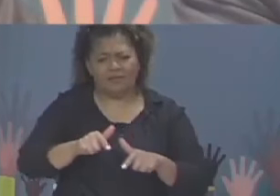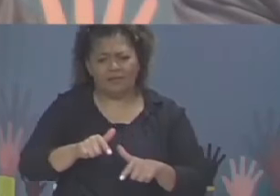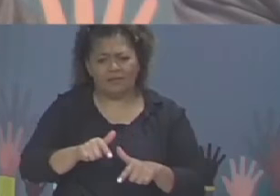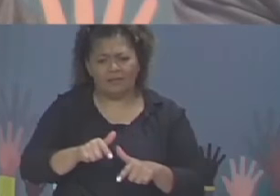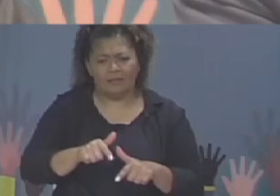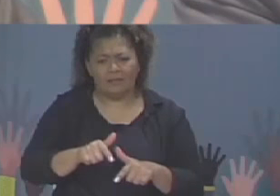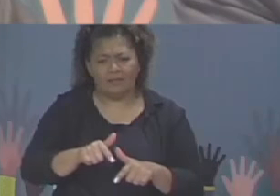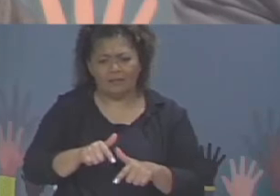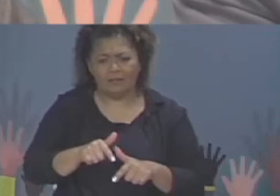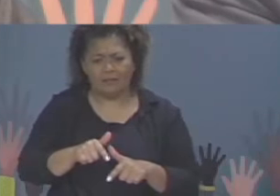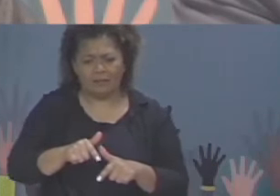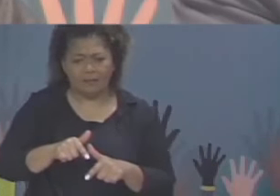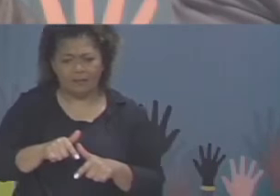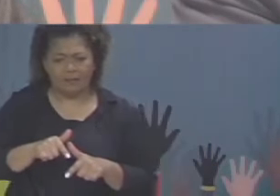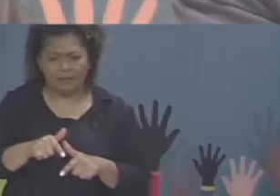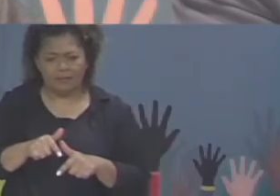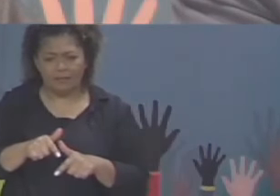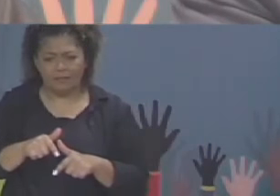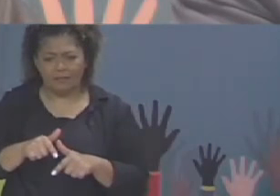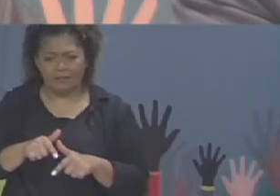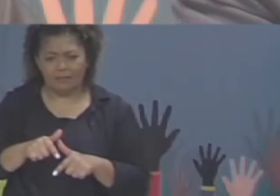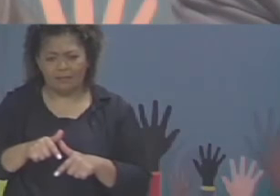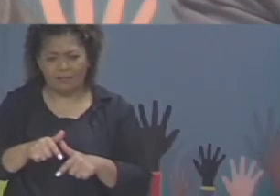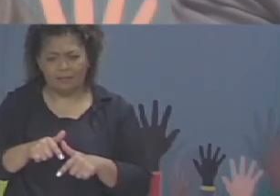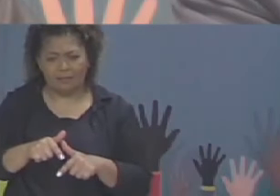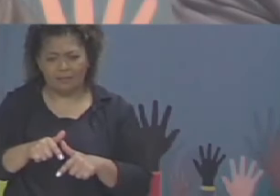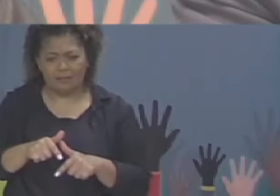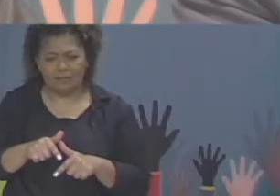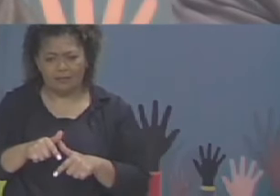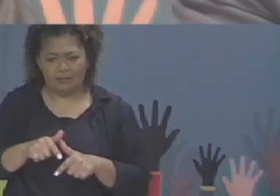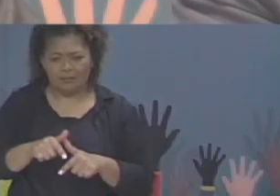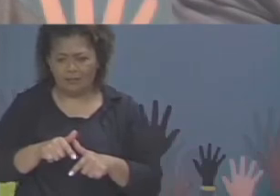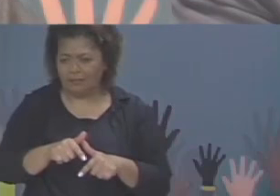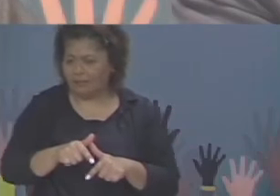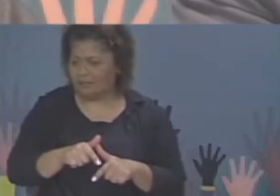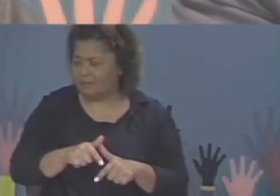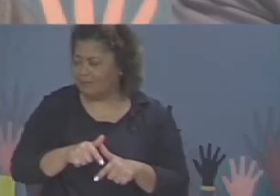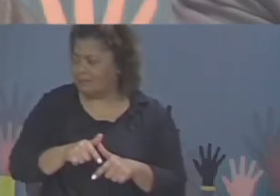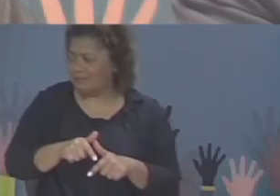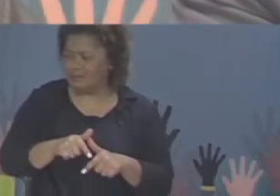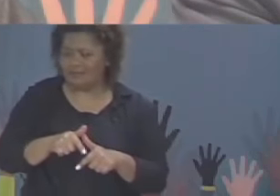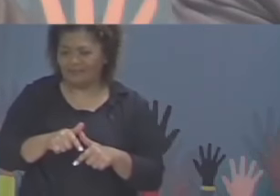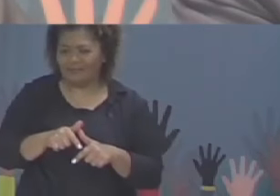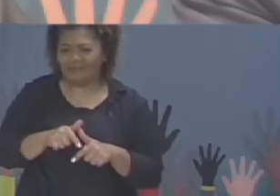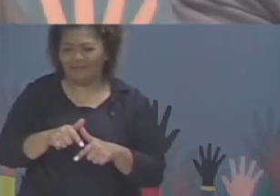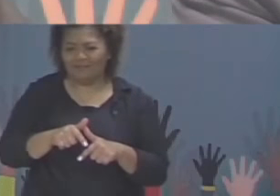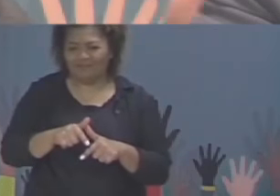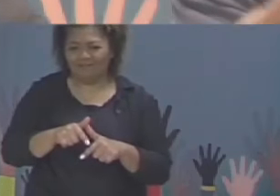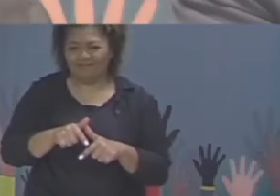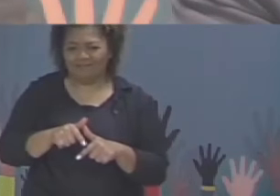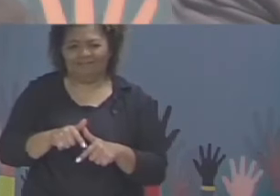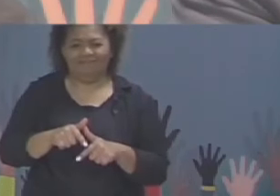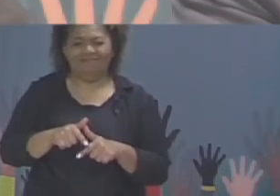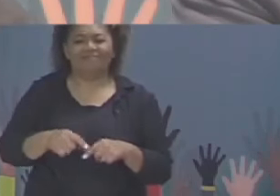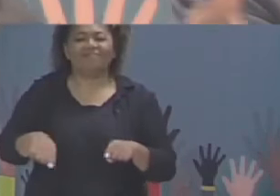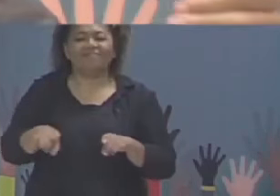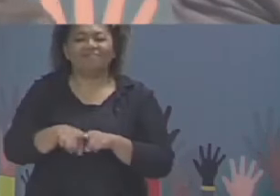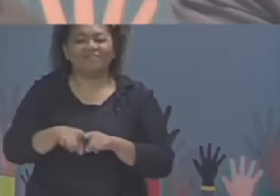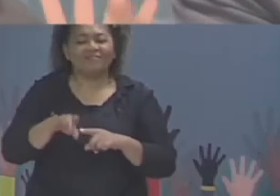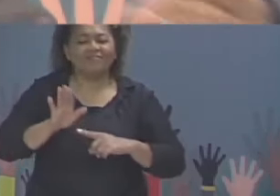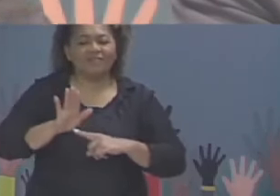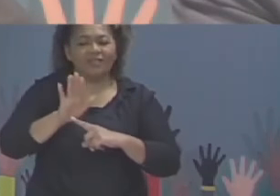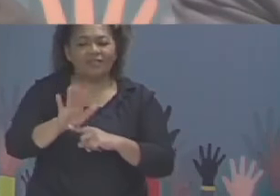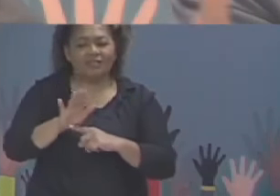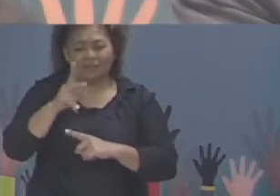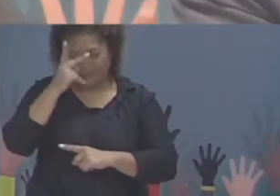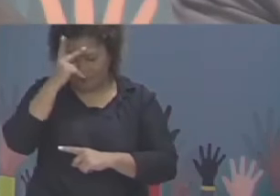nome do outro, mas sendo que ela mesma não consegue para si as condições necessárias. É como se você colocasse para as pessoas: olha,